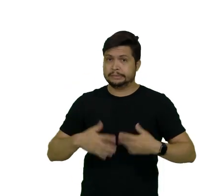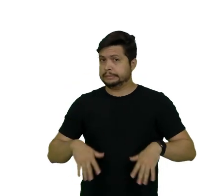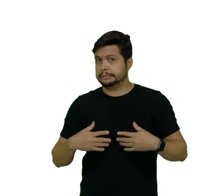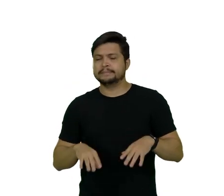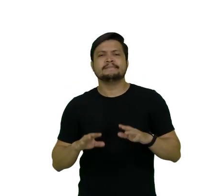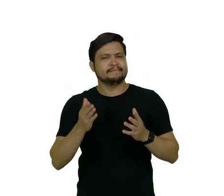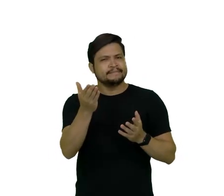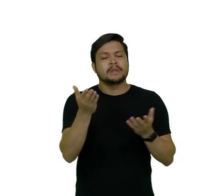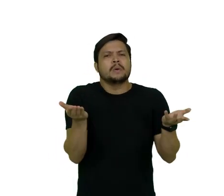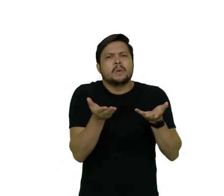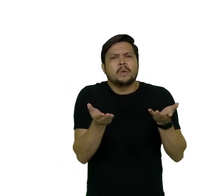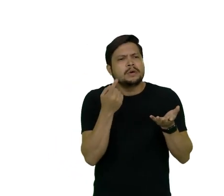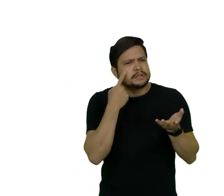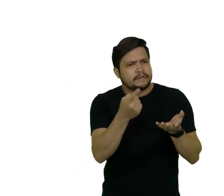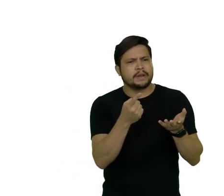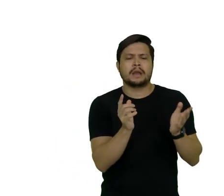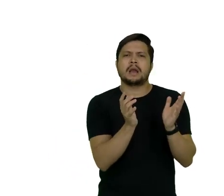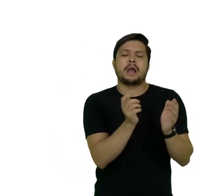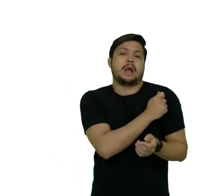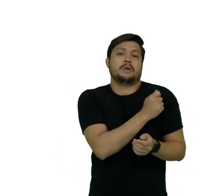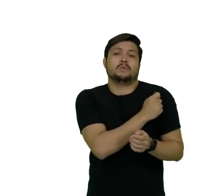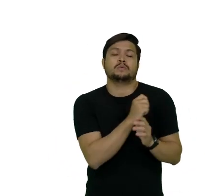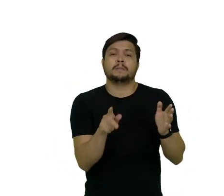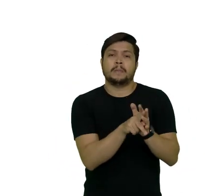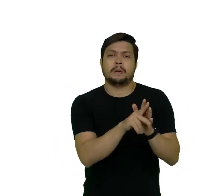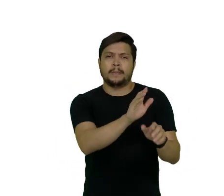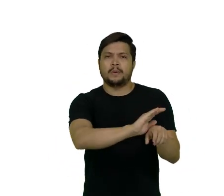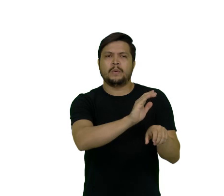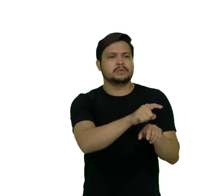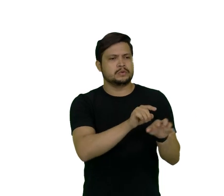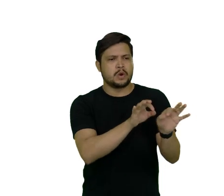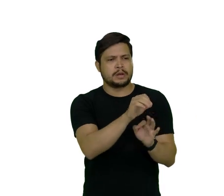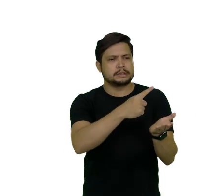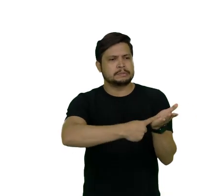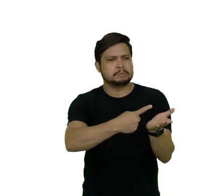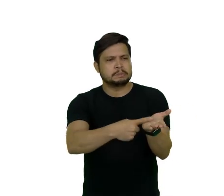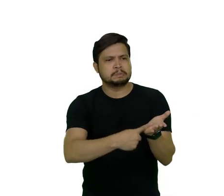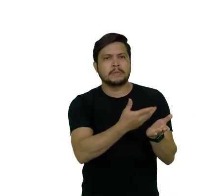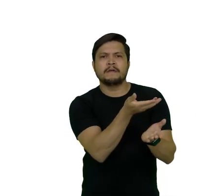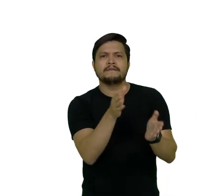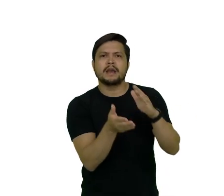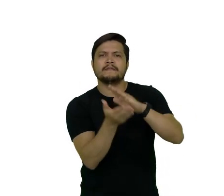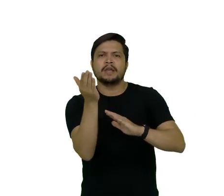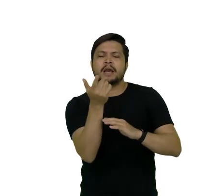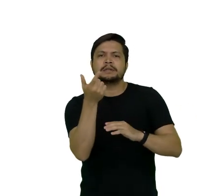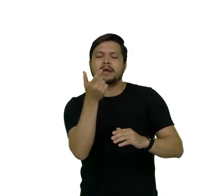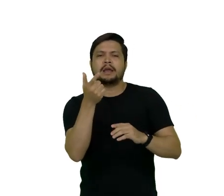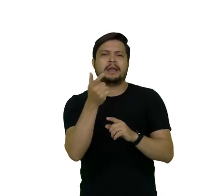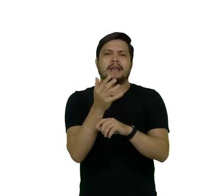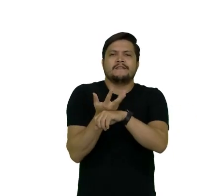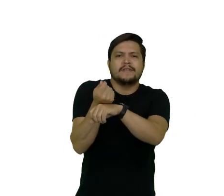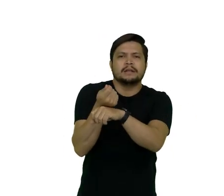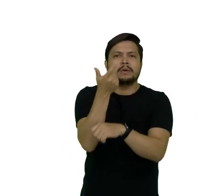da zootecnia se organizando, indo para congressos fora do Ceará, buscando conhecimento, buscando